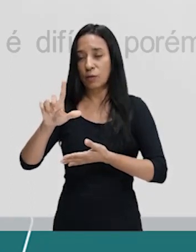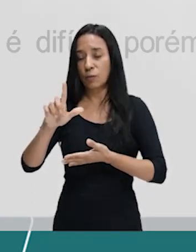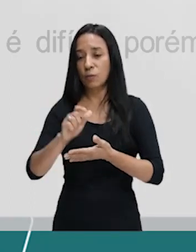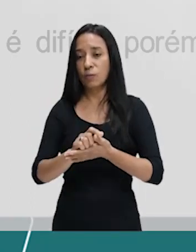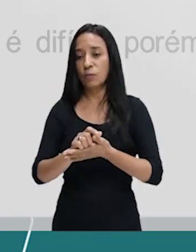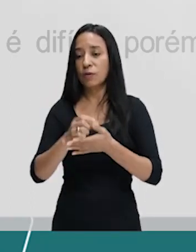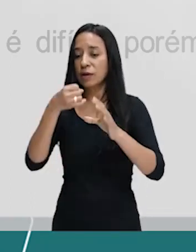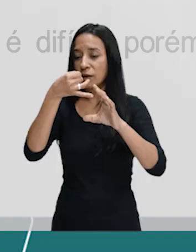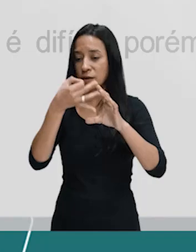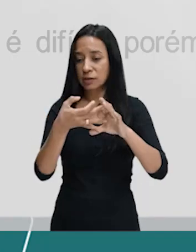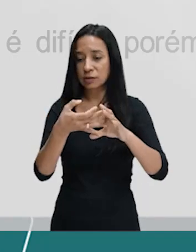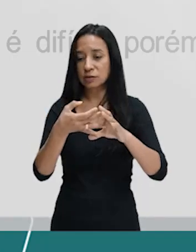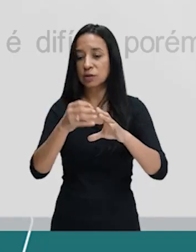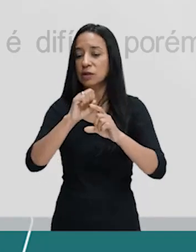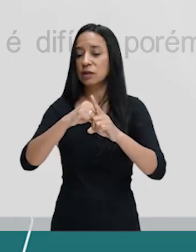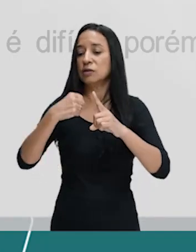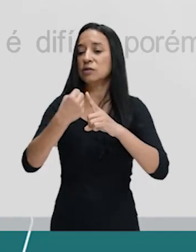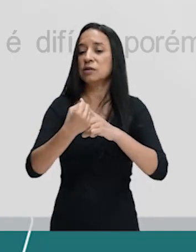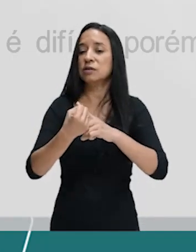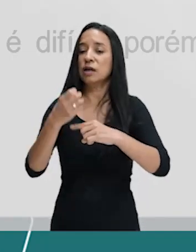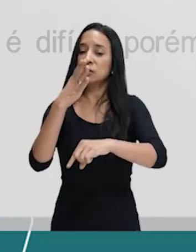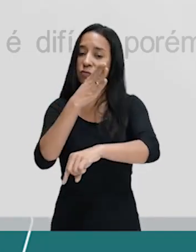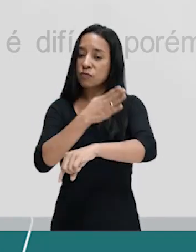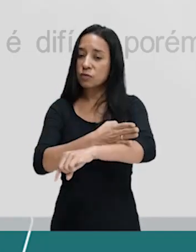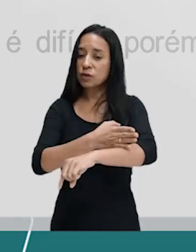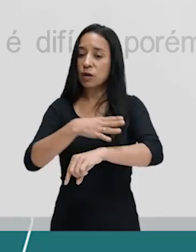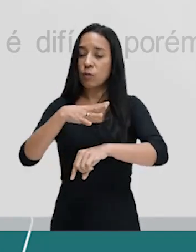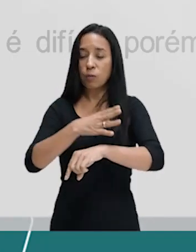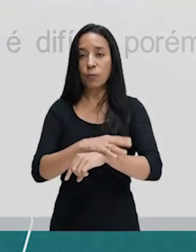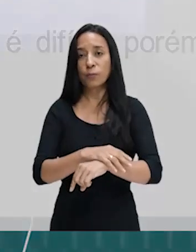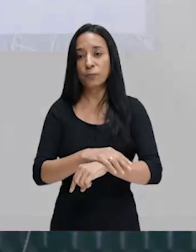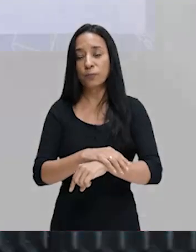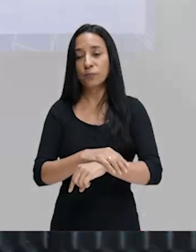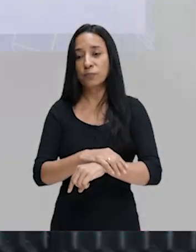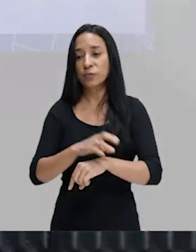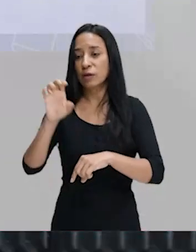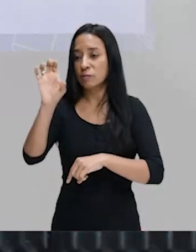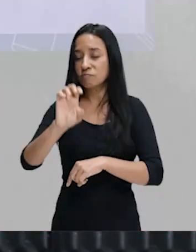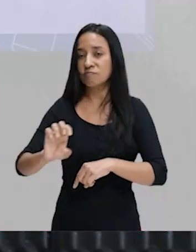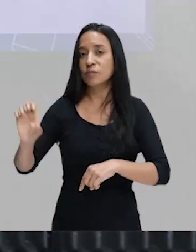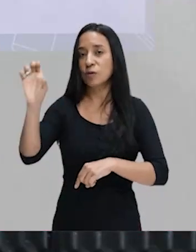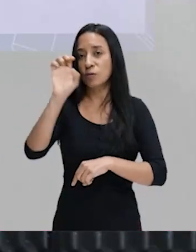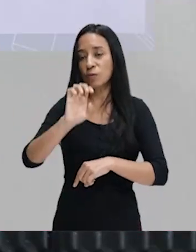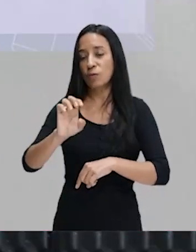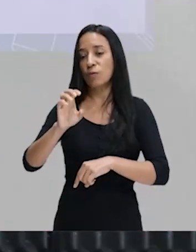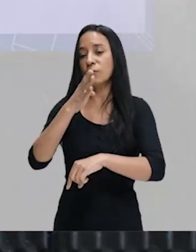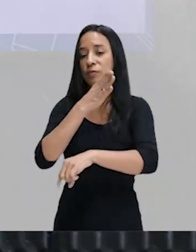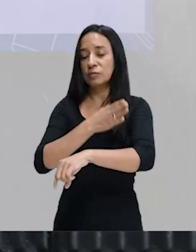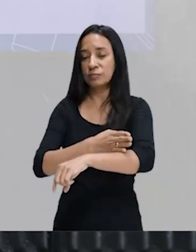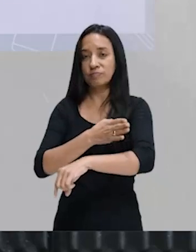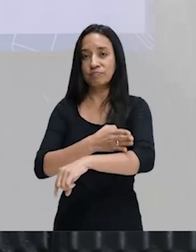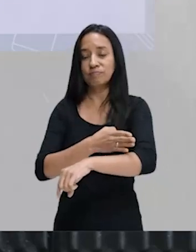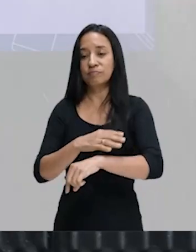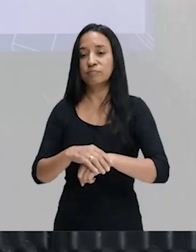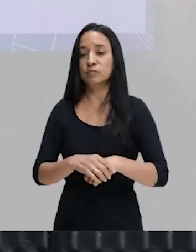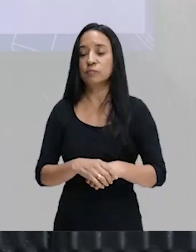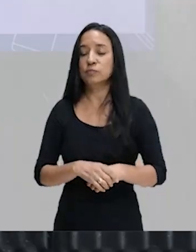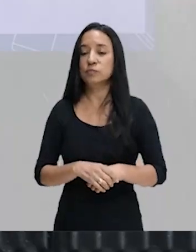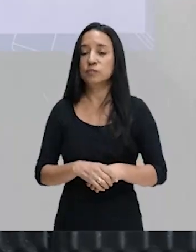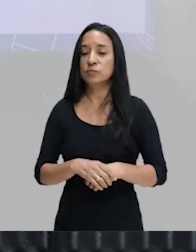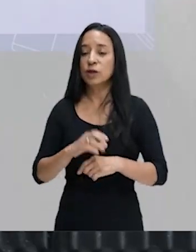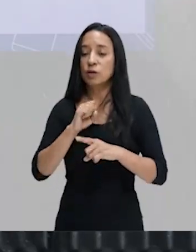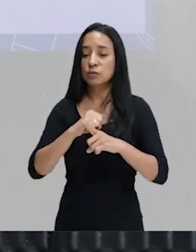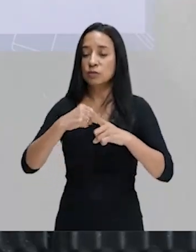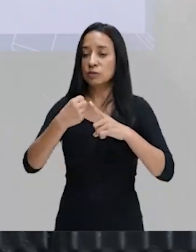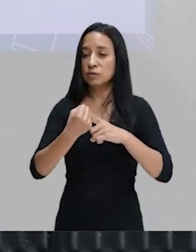é característico da sociedade feudal, portanto, da Europa na Idade Média. Tá? A sociedade feudal da